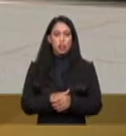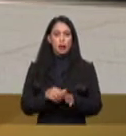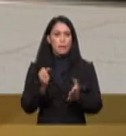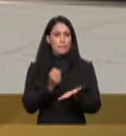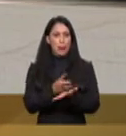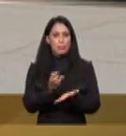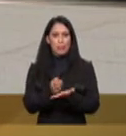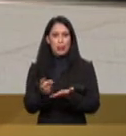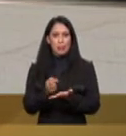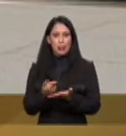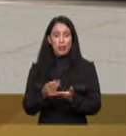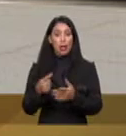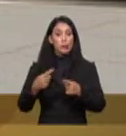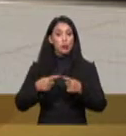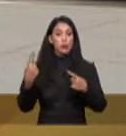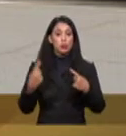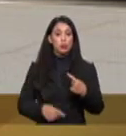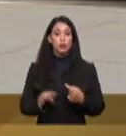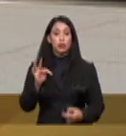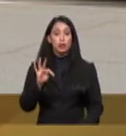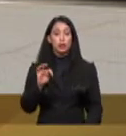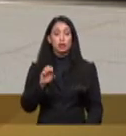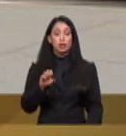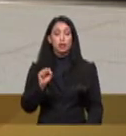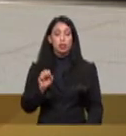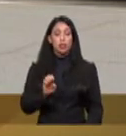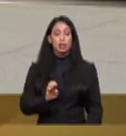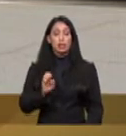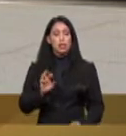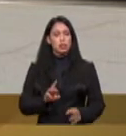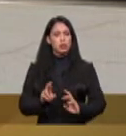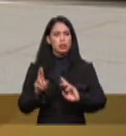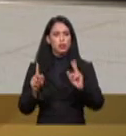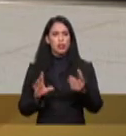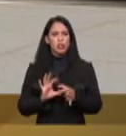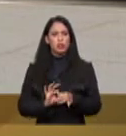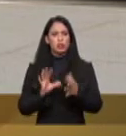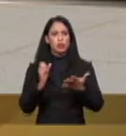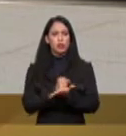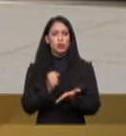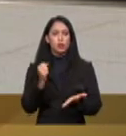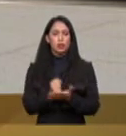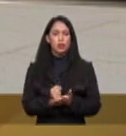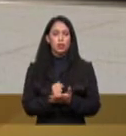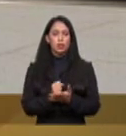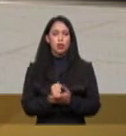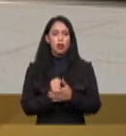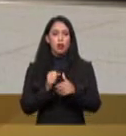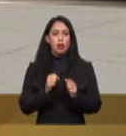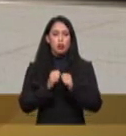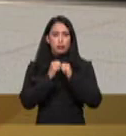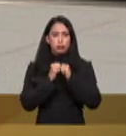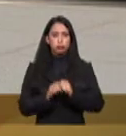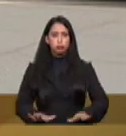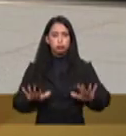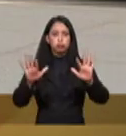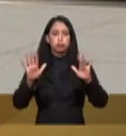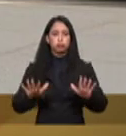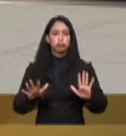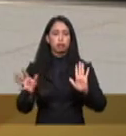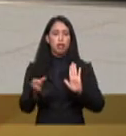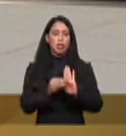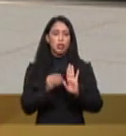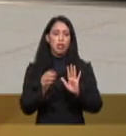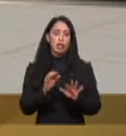mensagens proibido pelo TSE são distintos. Autoriza-se a contratação de impulsionamento diretamente com o provedor de aplicação da